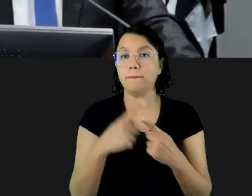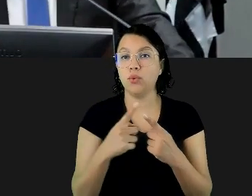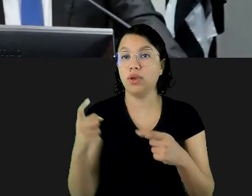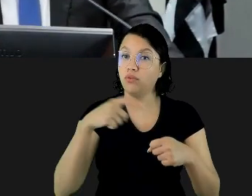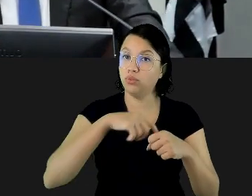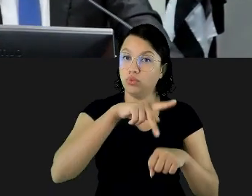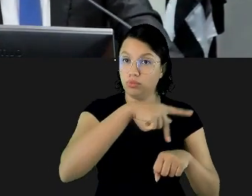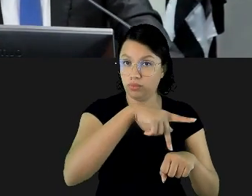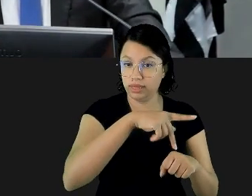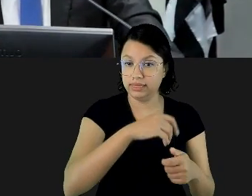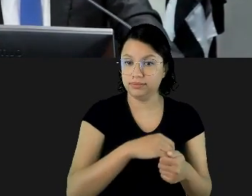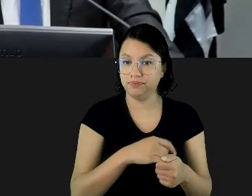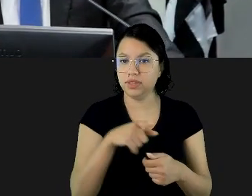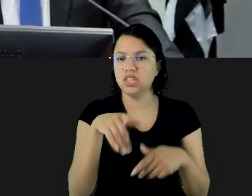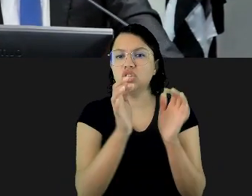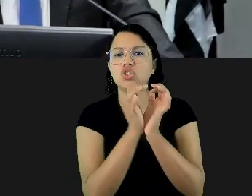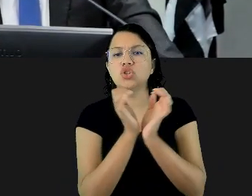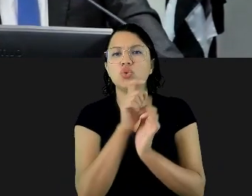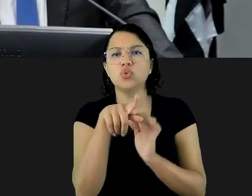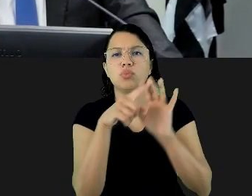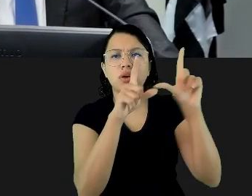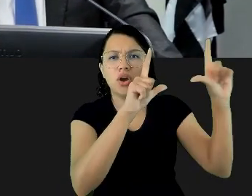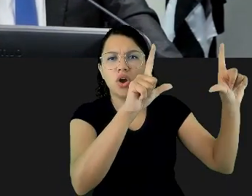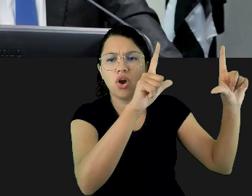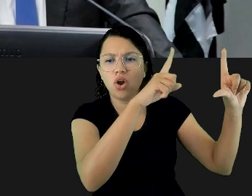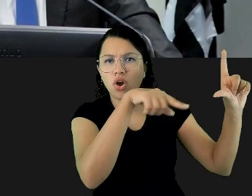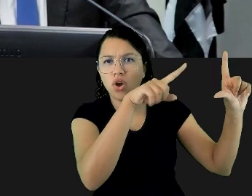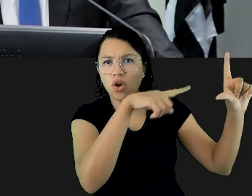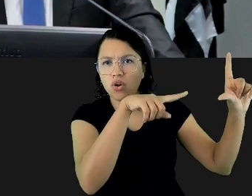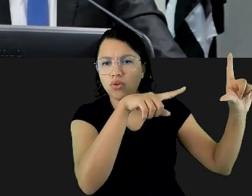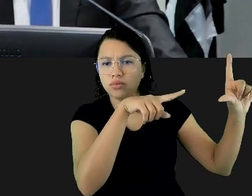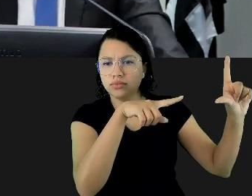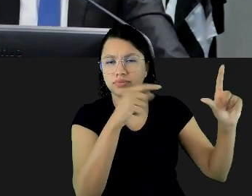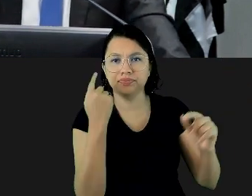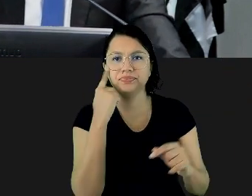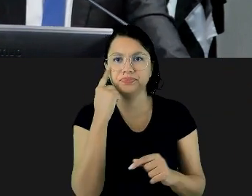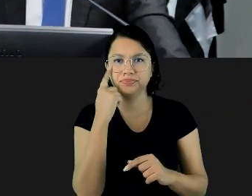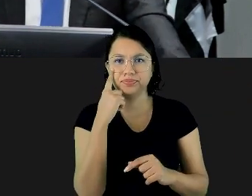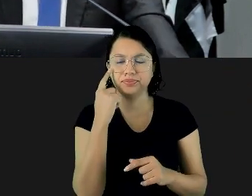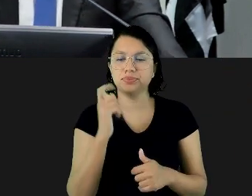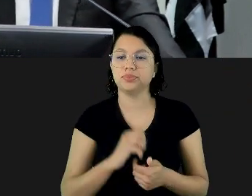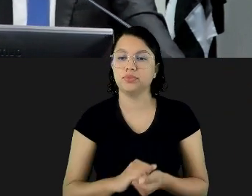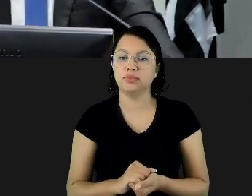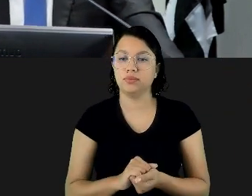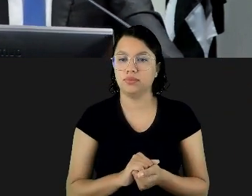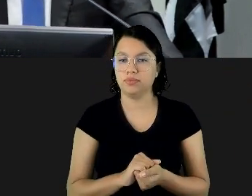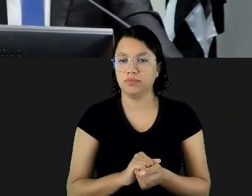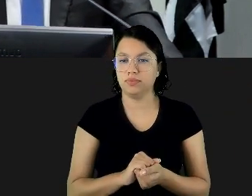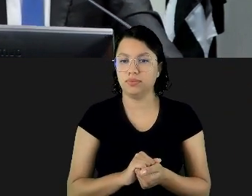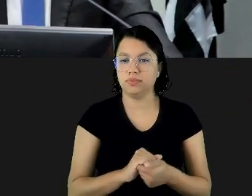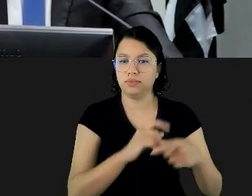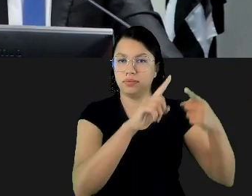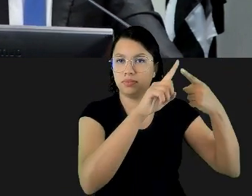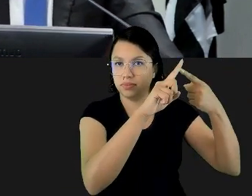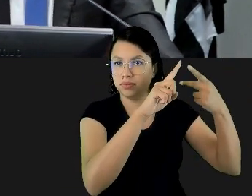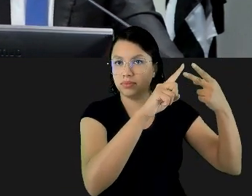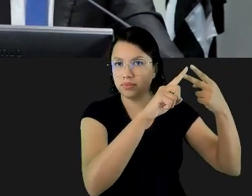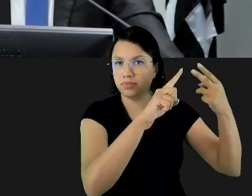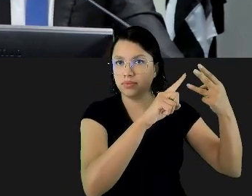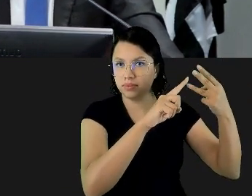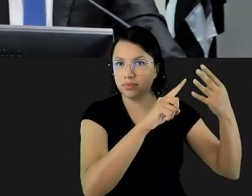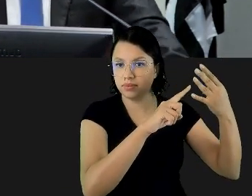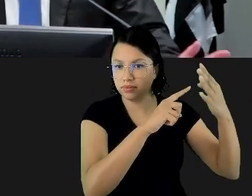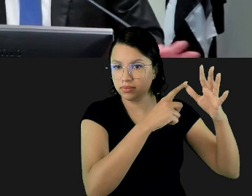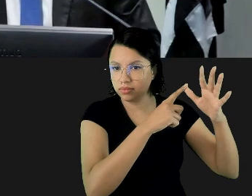aí. Mianmar, Laos, Filipinas, Camboja, Singapura, Indonésia,